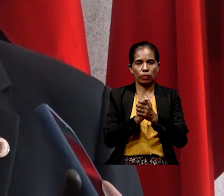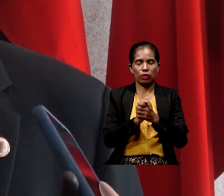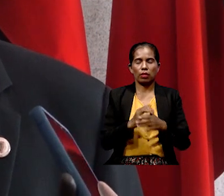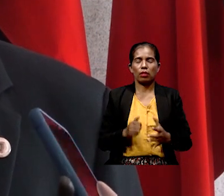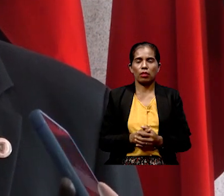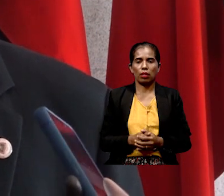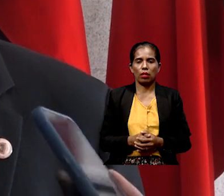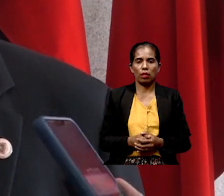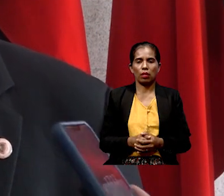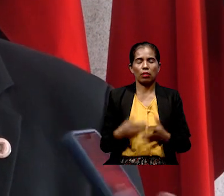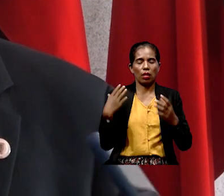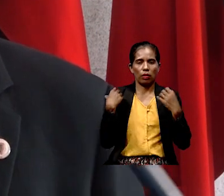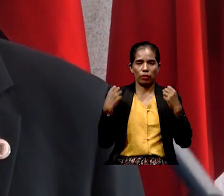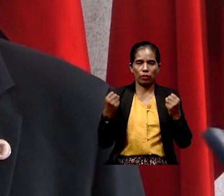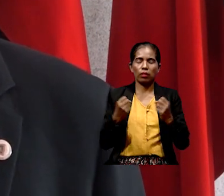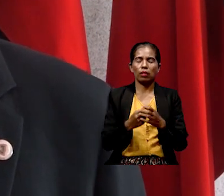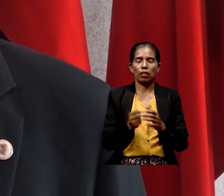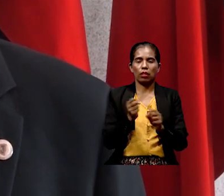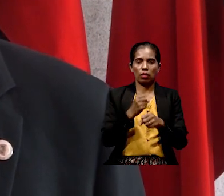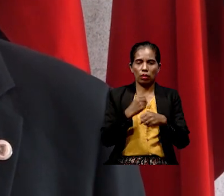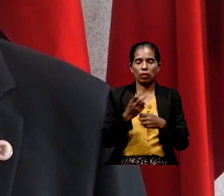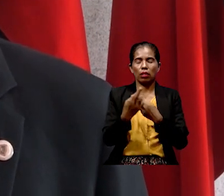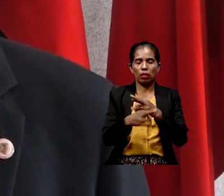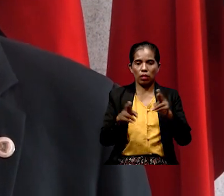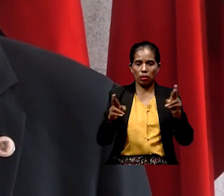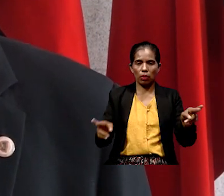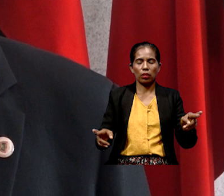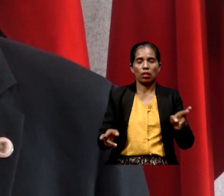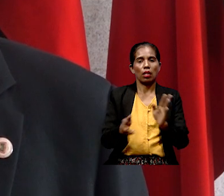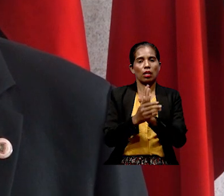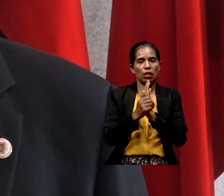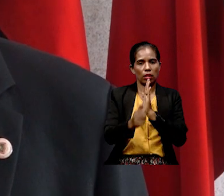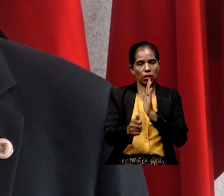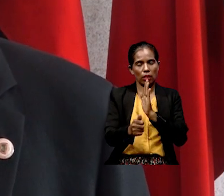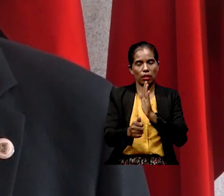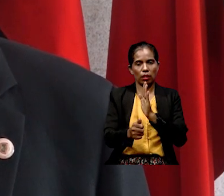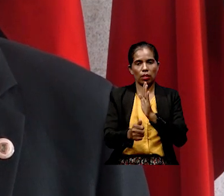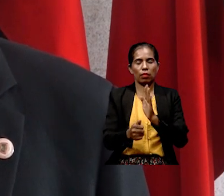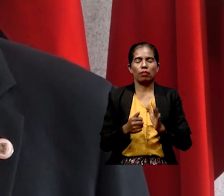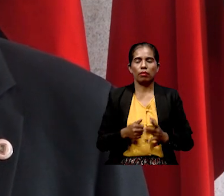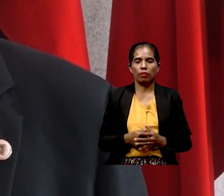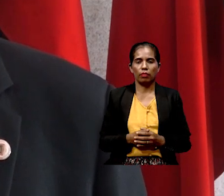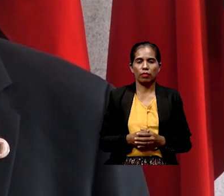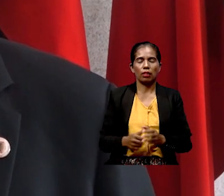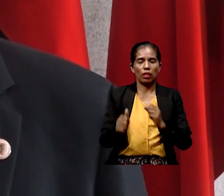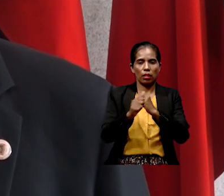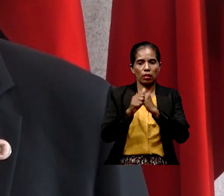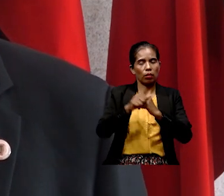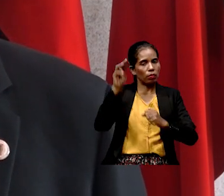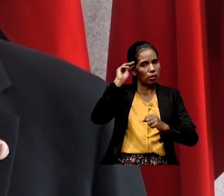nomos atu halo resposta kapasidade ia asal minister